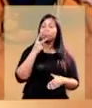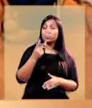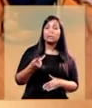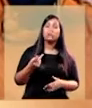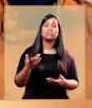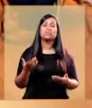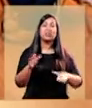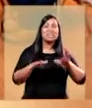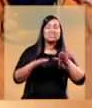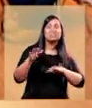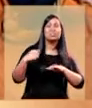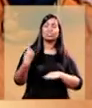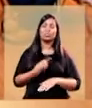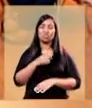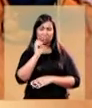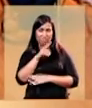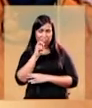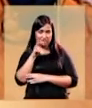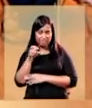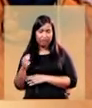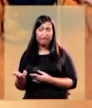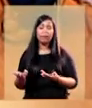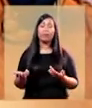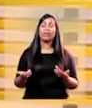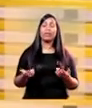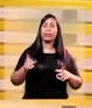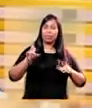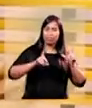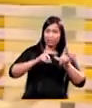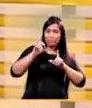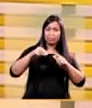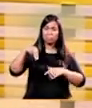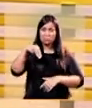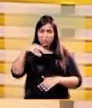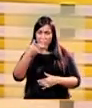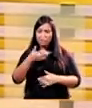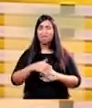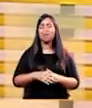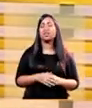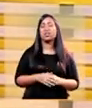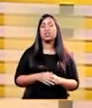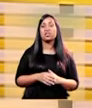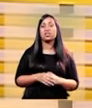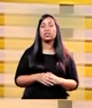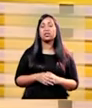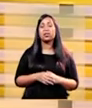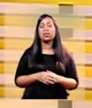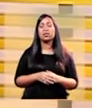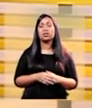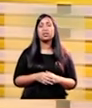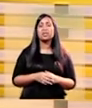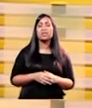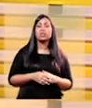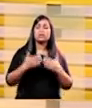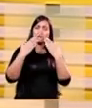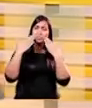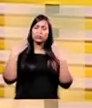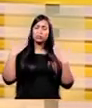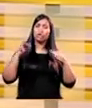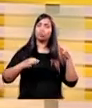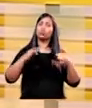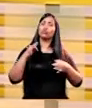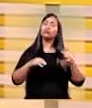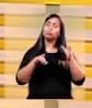falando nisso, assim, às vezes a gente vê em dramaturgia até mesmo, ou alguns casos, em que apresentam o